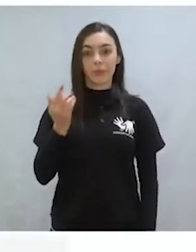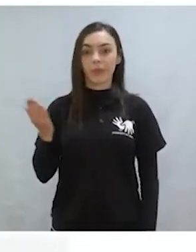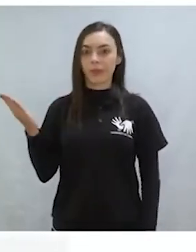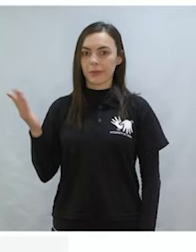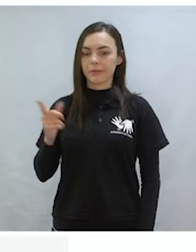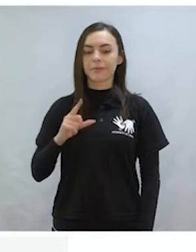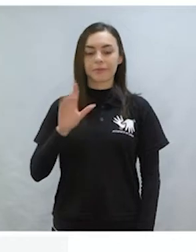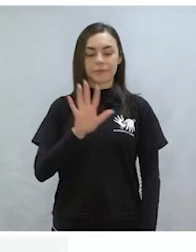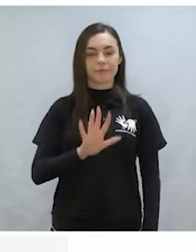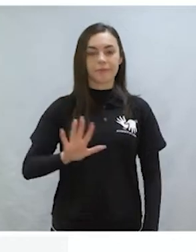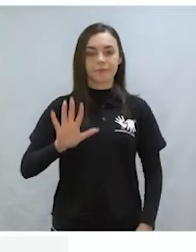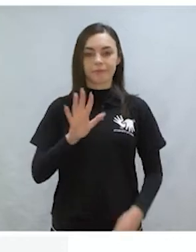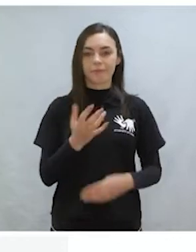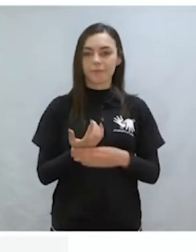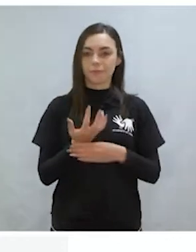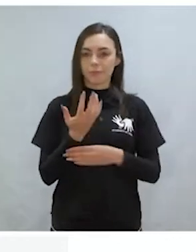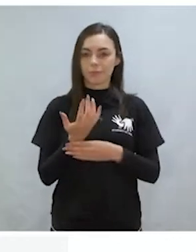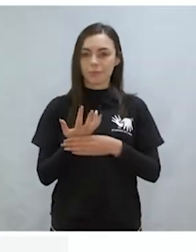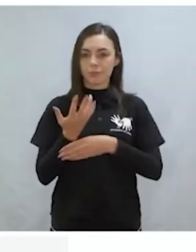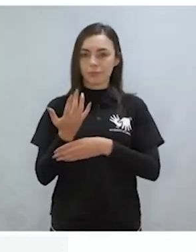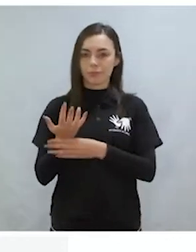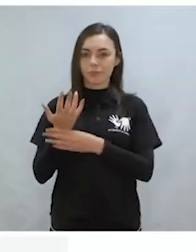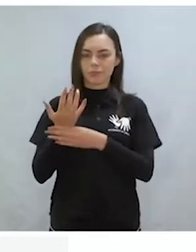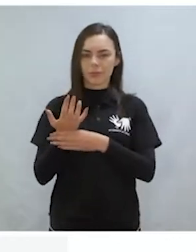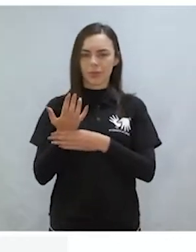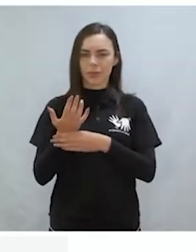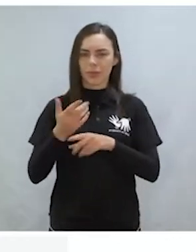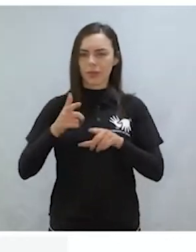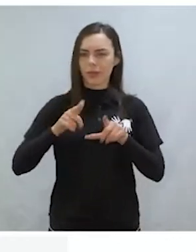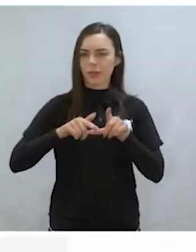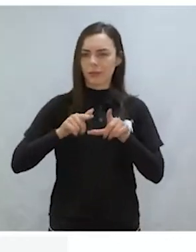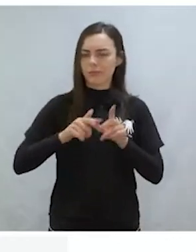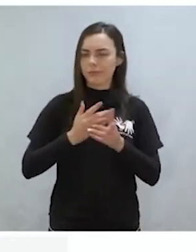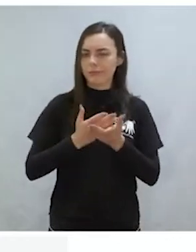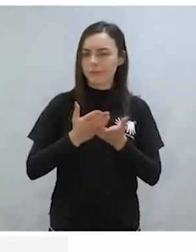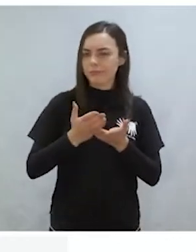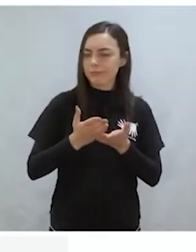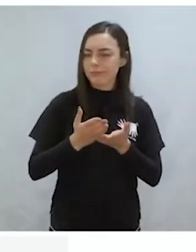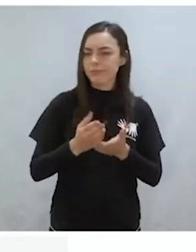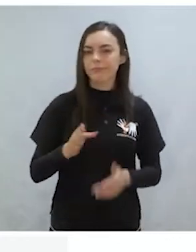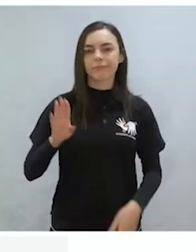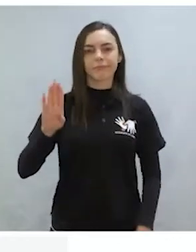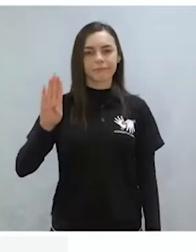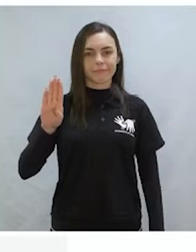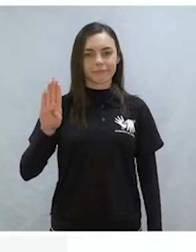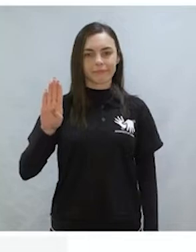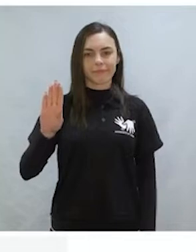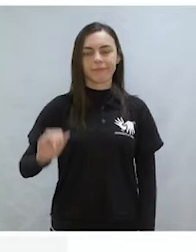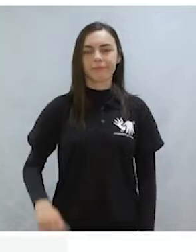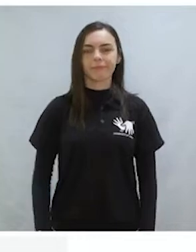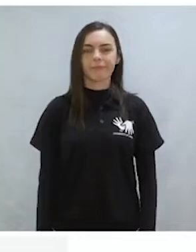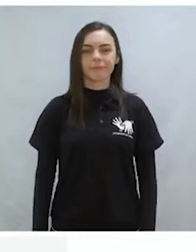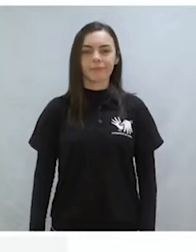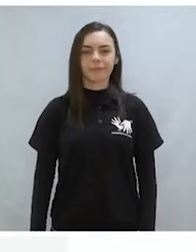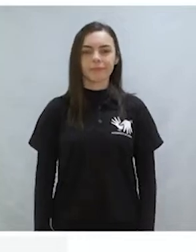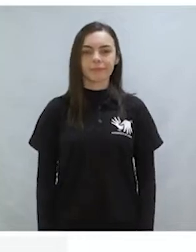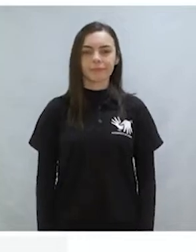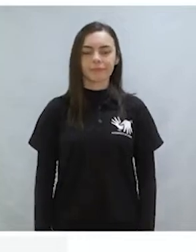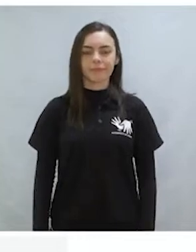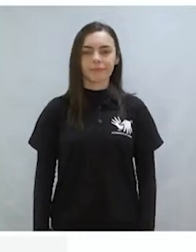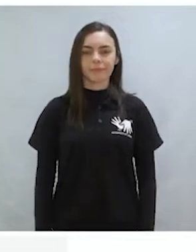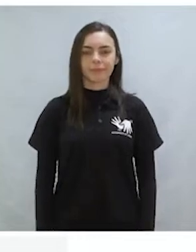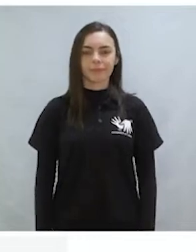Olhem lá, temos uma baleia aqui. Baleia começa com que letra? Com a letrinha